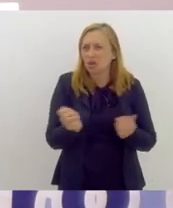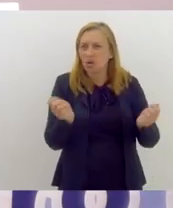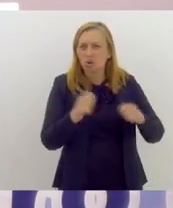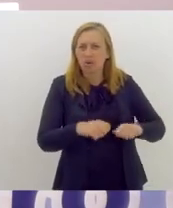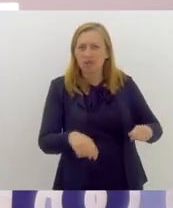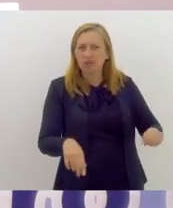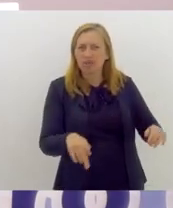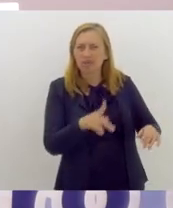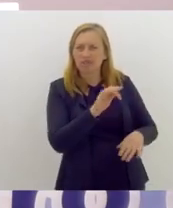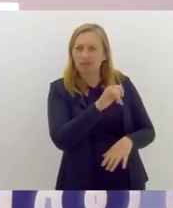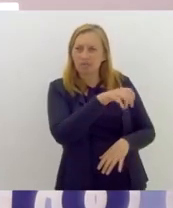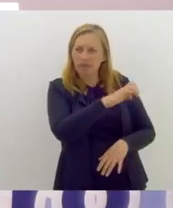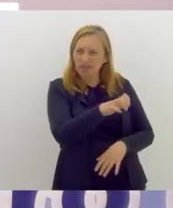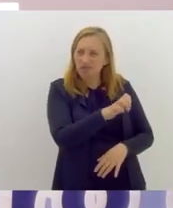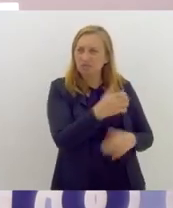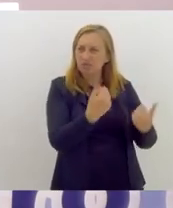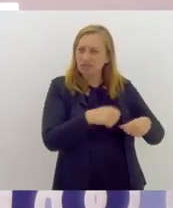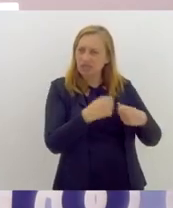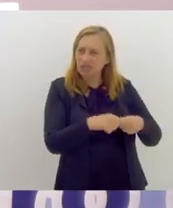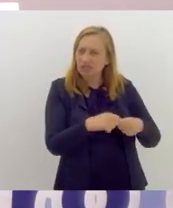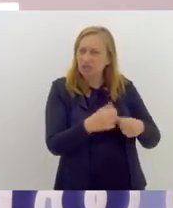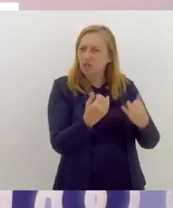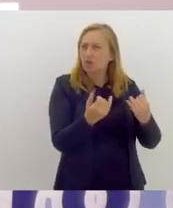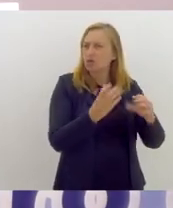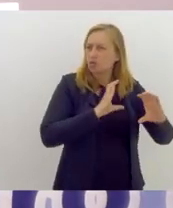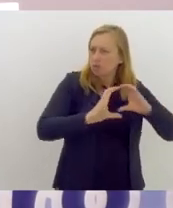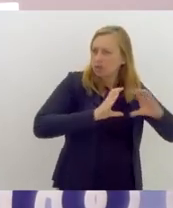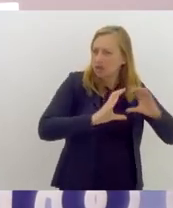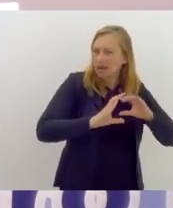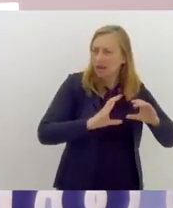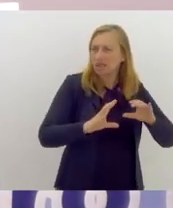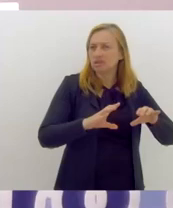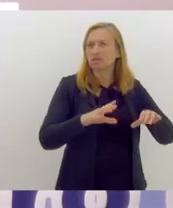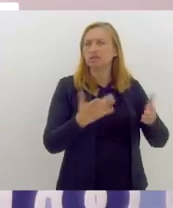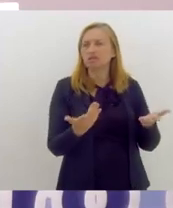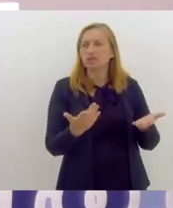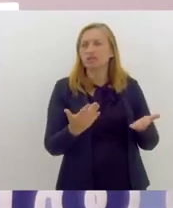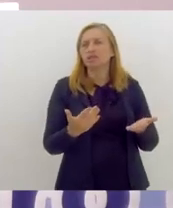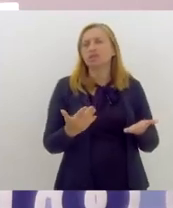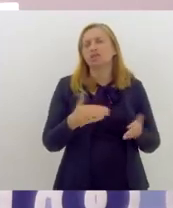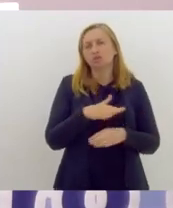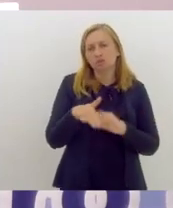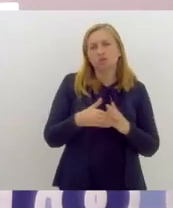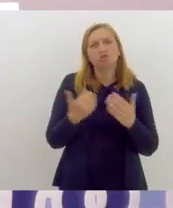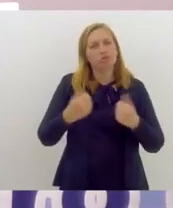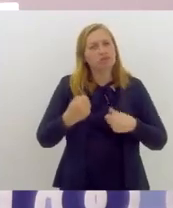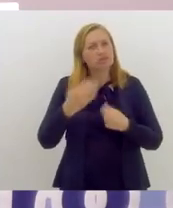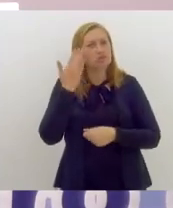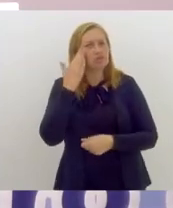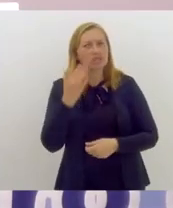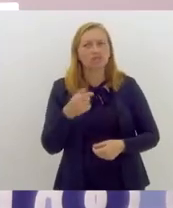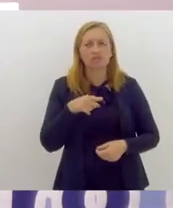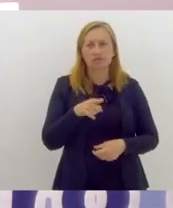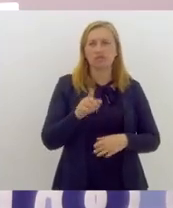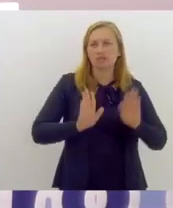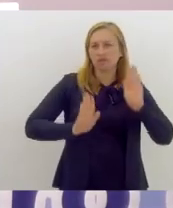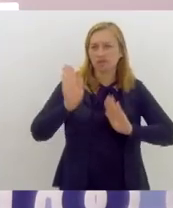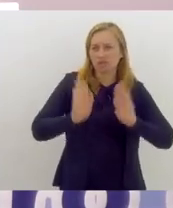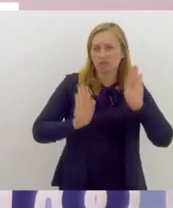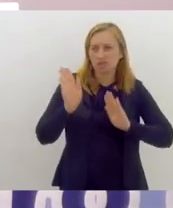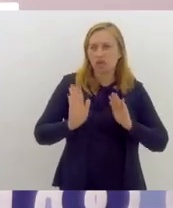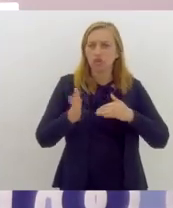teria que ser comunicada esse entendimento que Civil tem como um todo que quando você faz o licenciamento